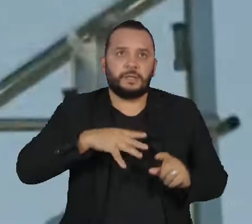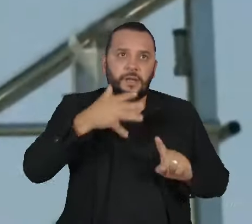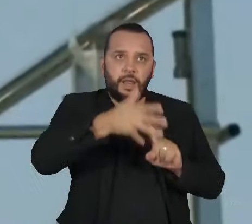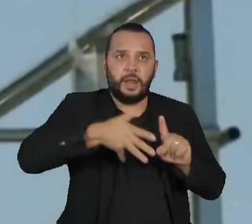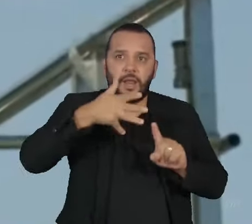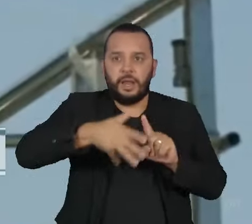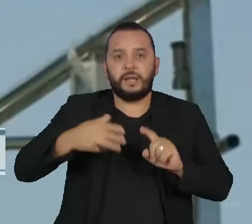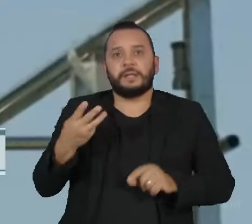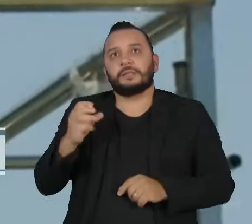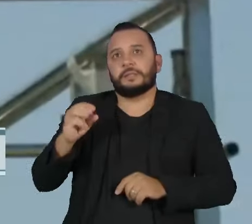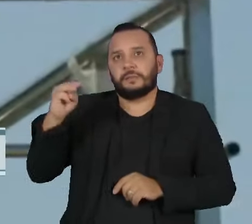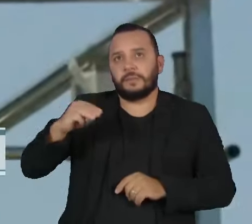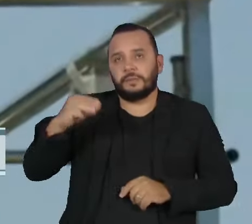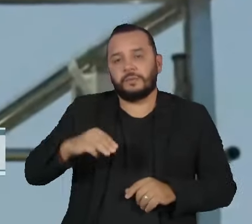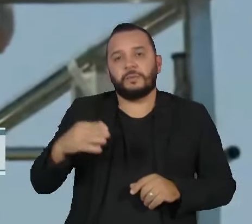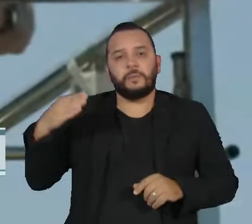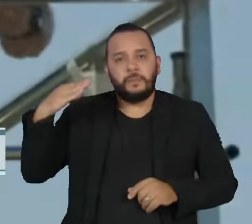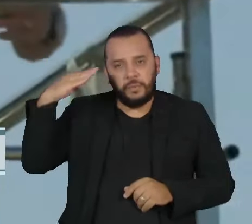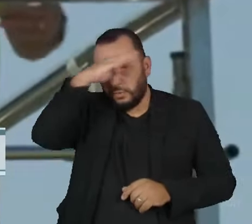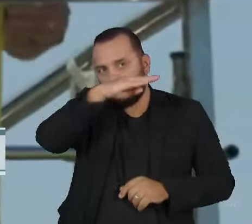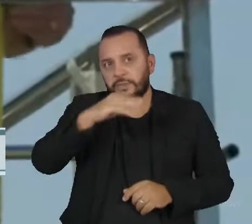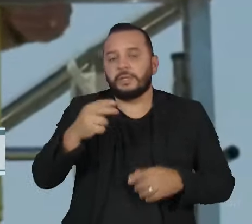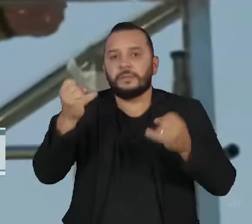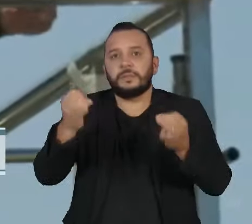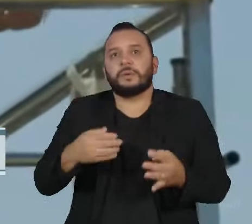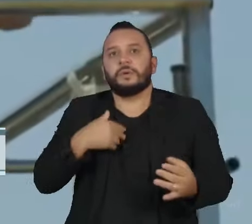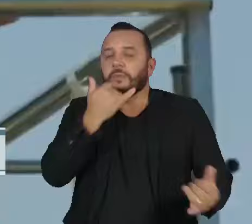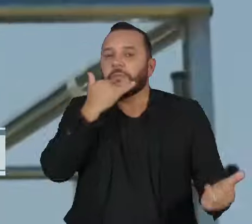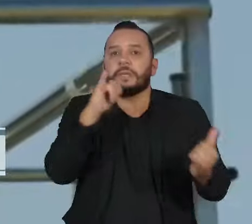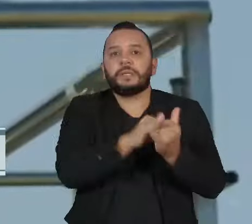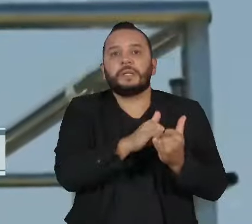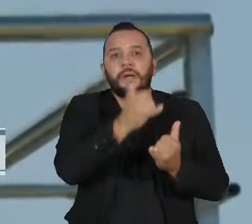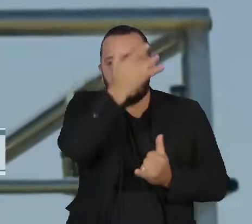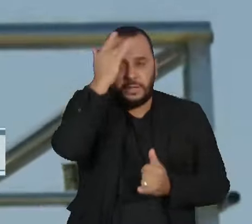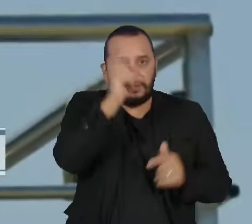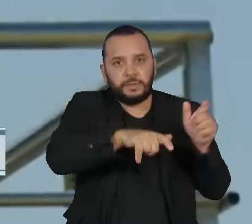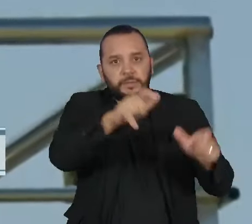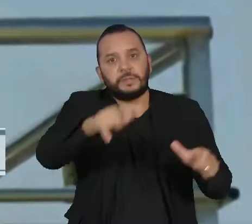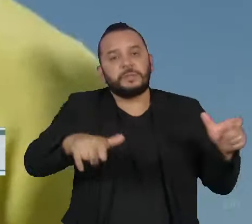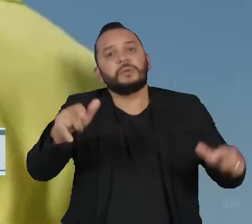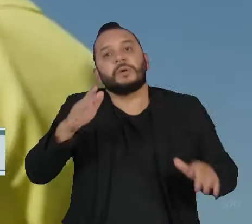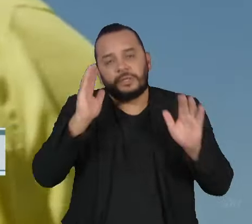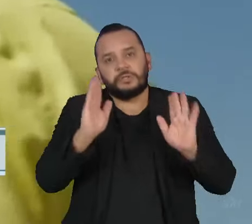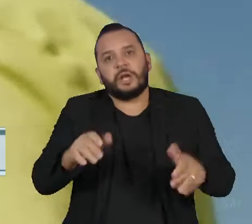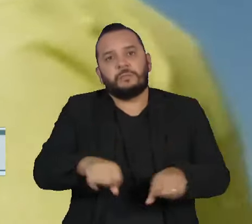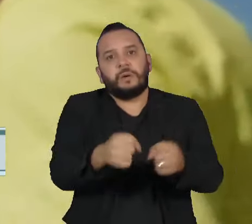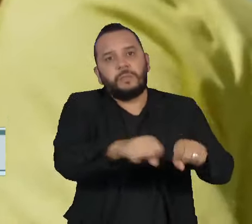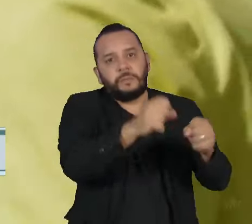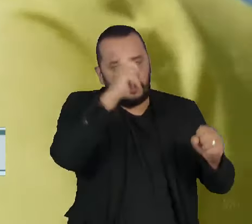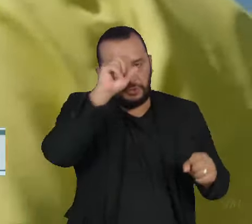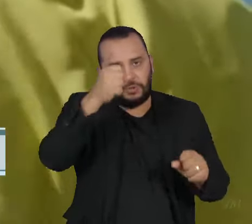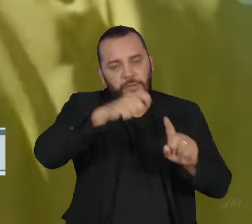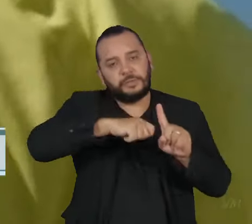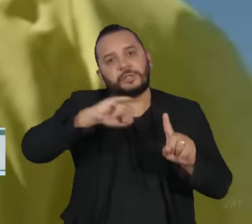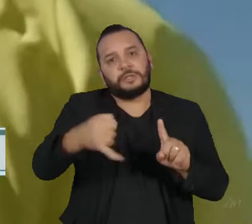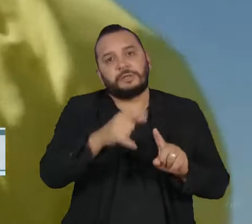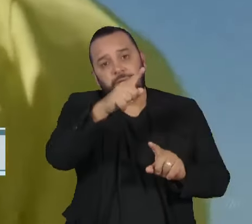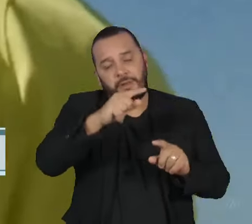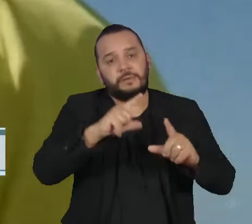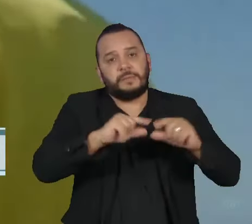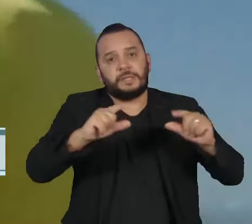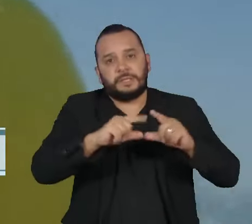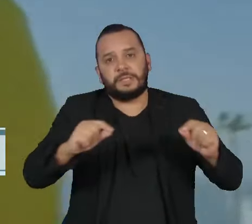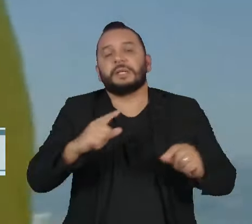de meia hora, Bolsonaro voltou a defender a anistia para envolvidos no ato de 8 de janeiro em Brasília, quando as sedes dos três poderes